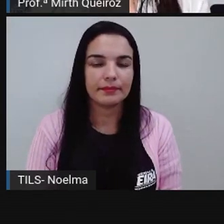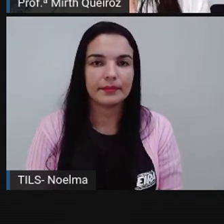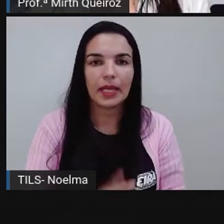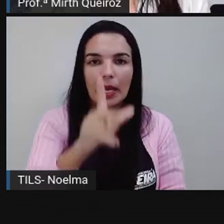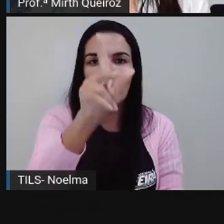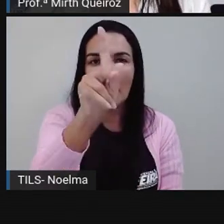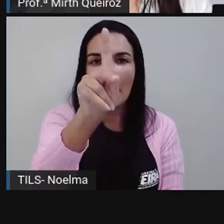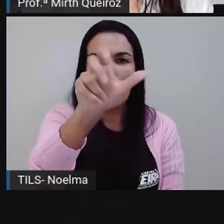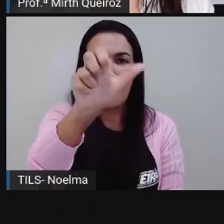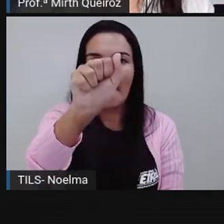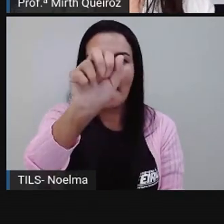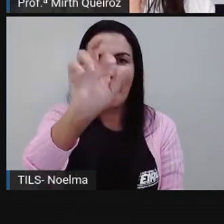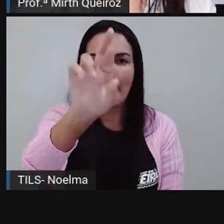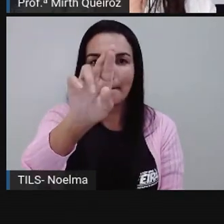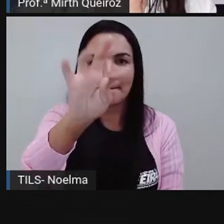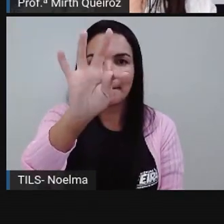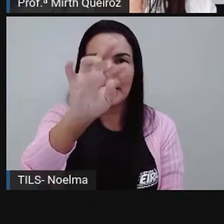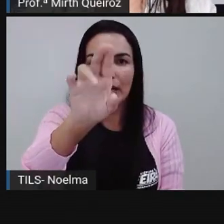Partiu.